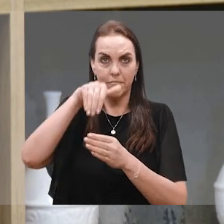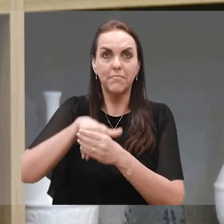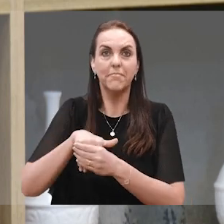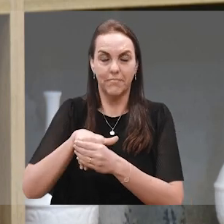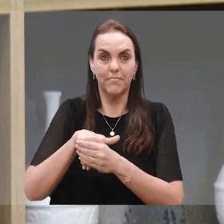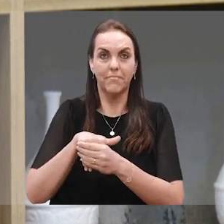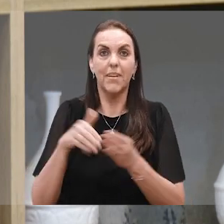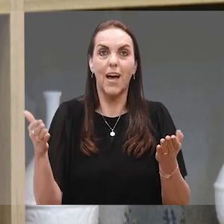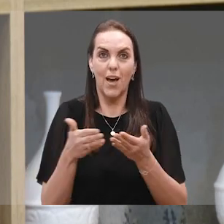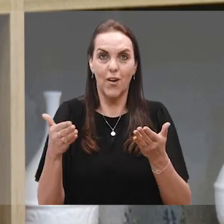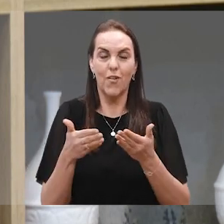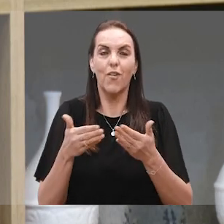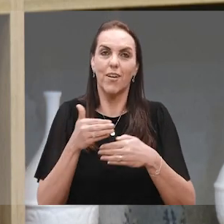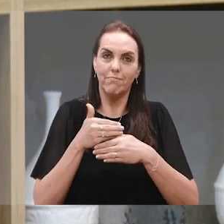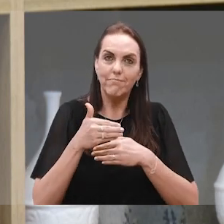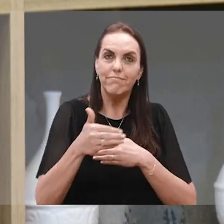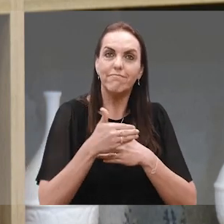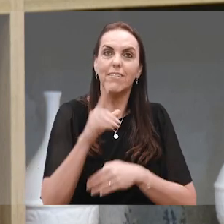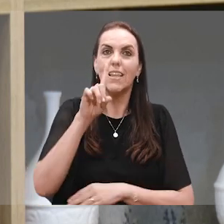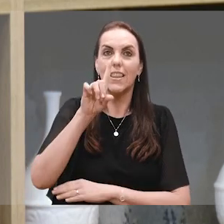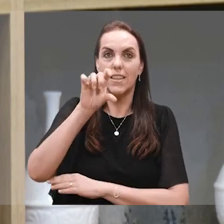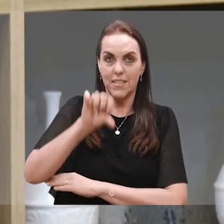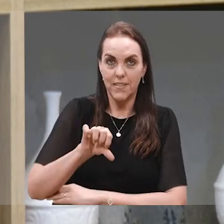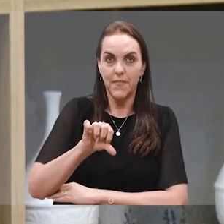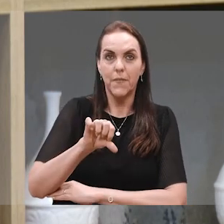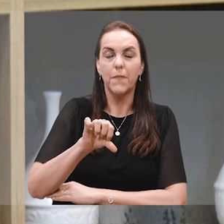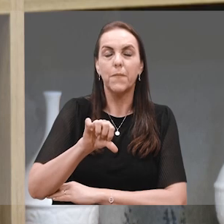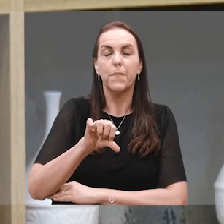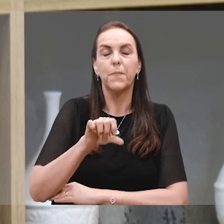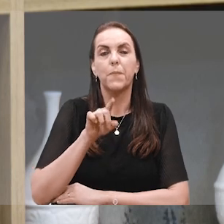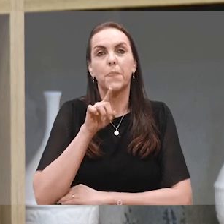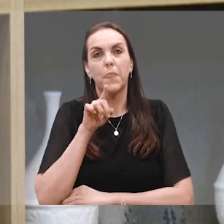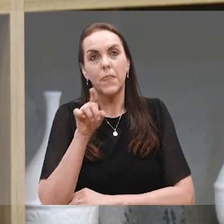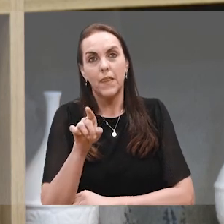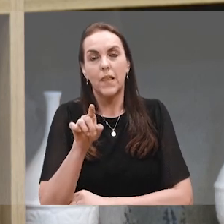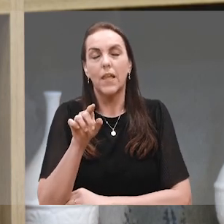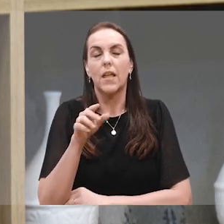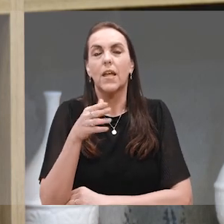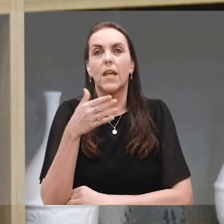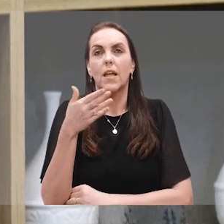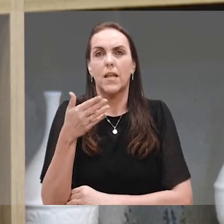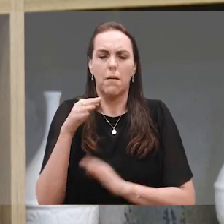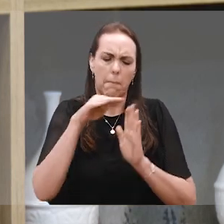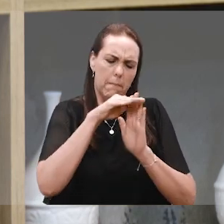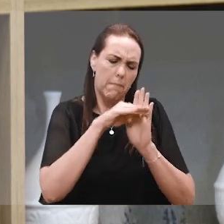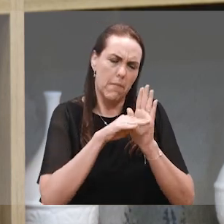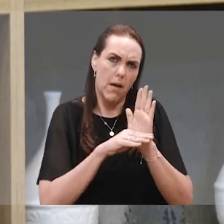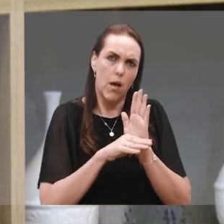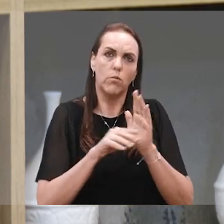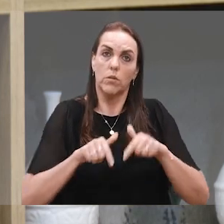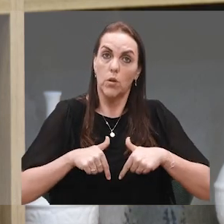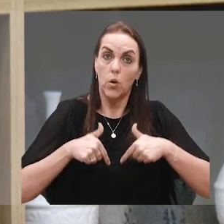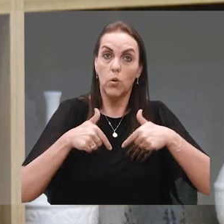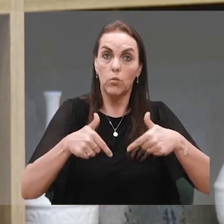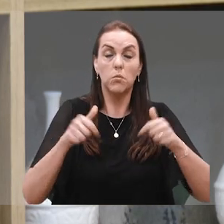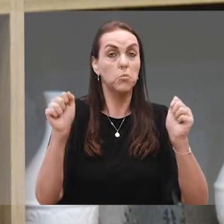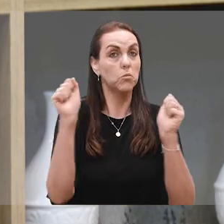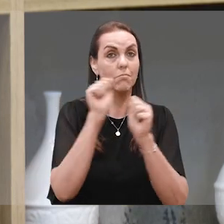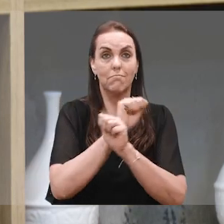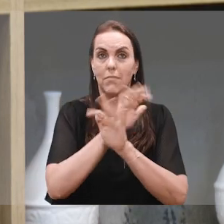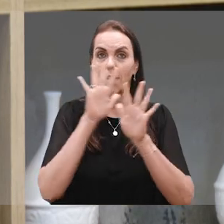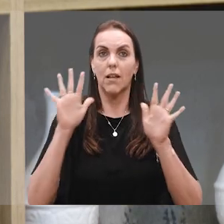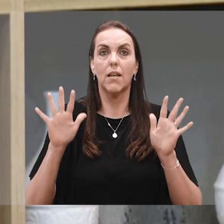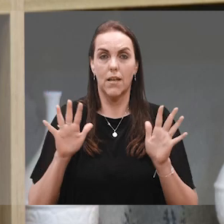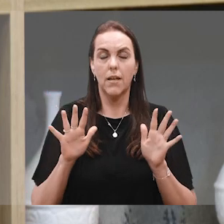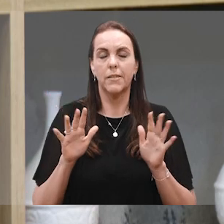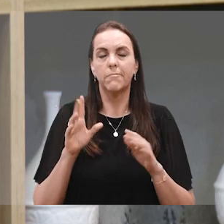nós estamos em pleno exercício já da 19ª legislatura, a senhora com pautas e bandeiras muito